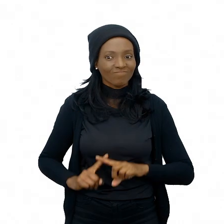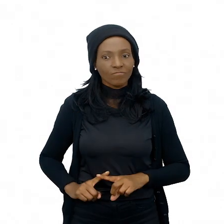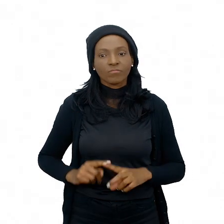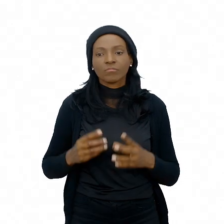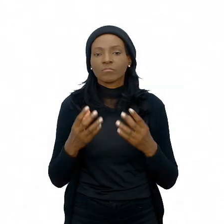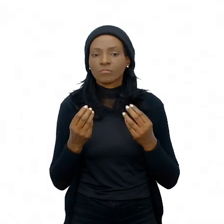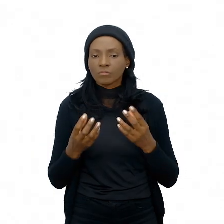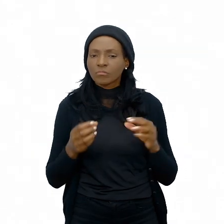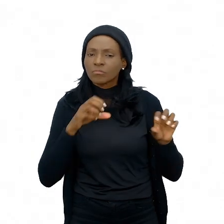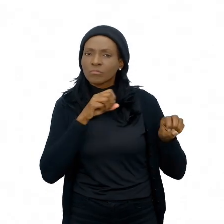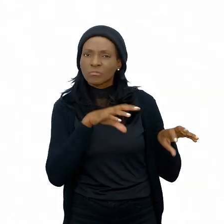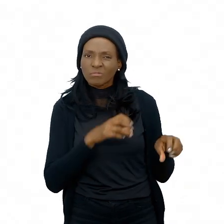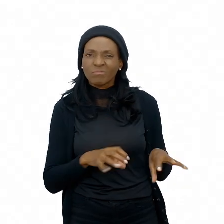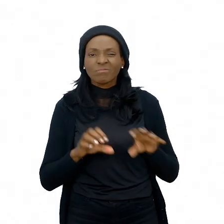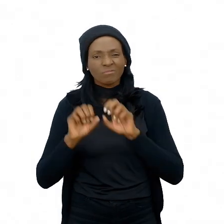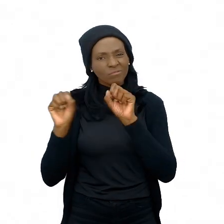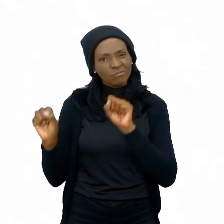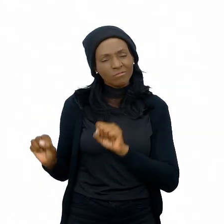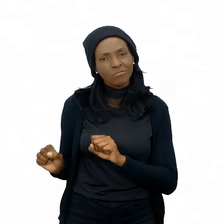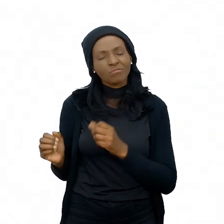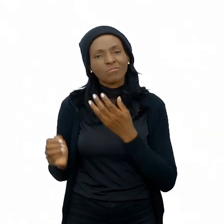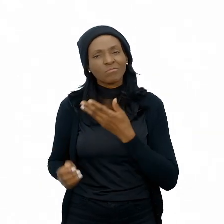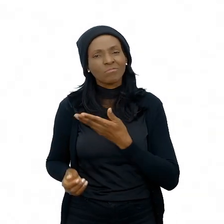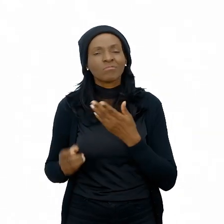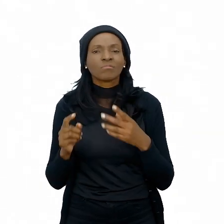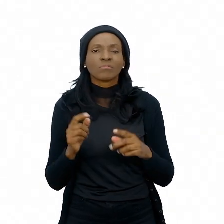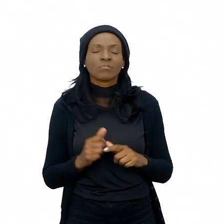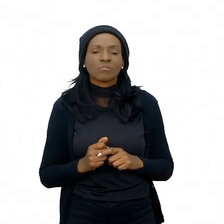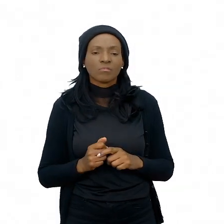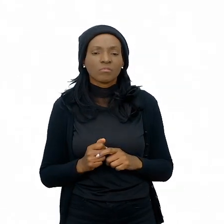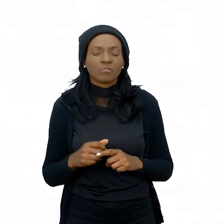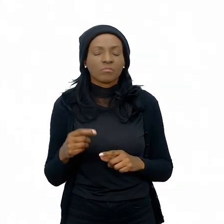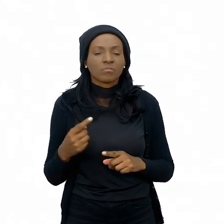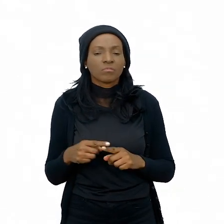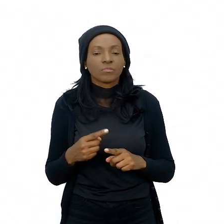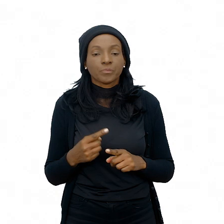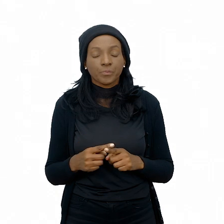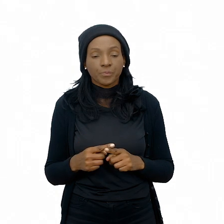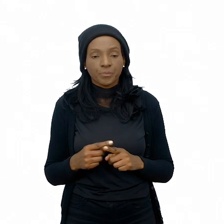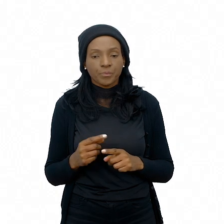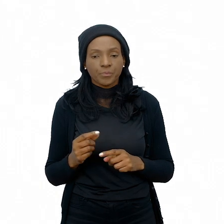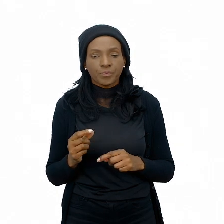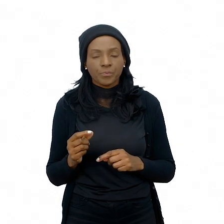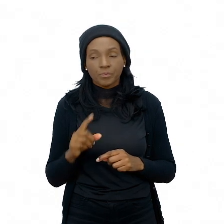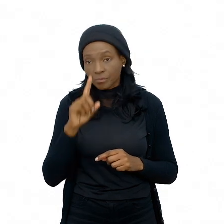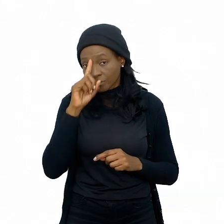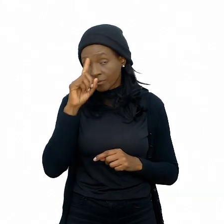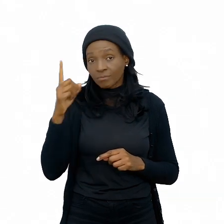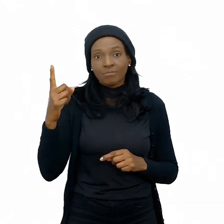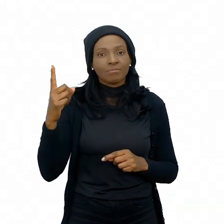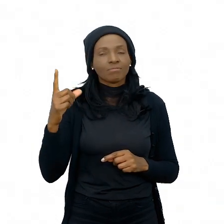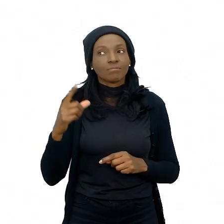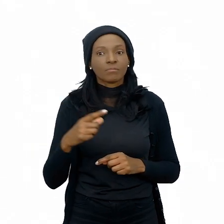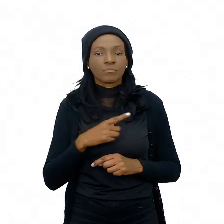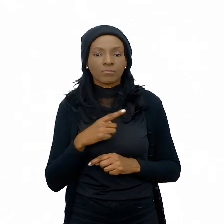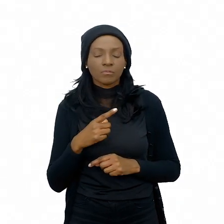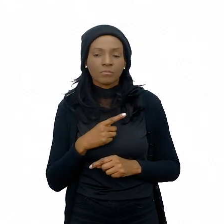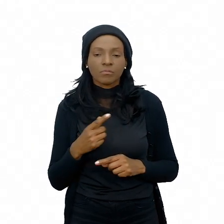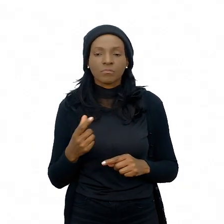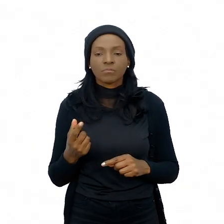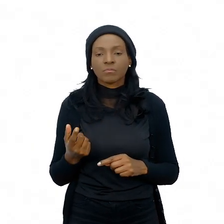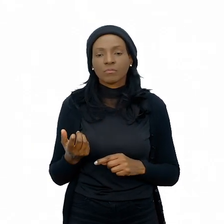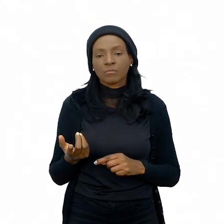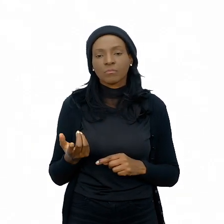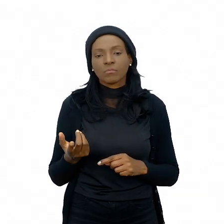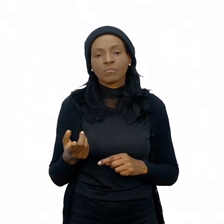ensino desse sistema. Dá uma ideia de que